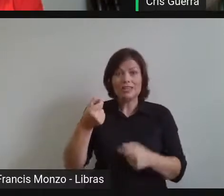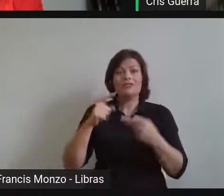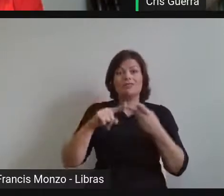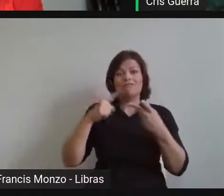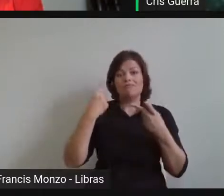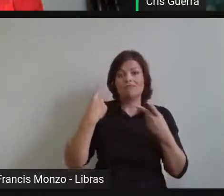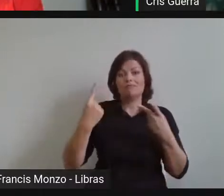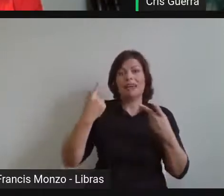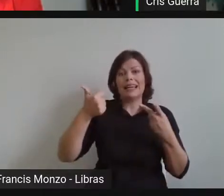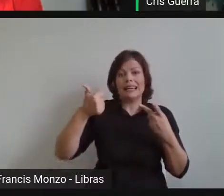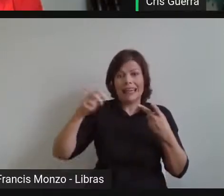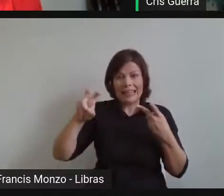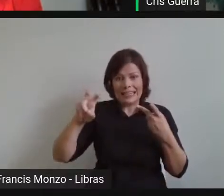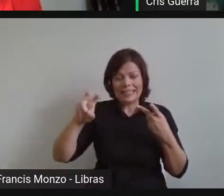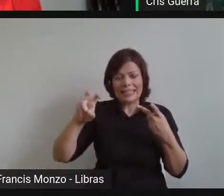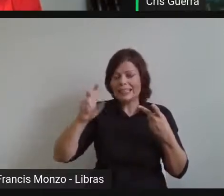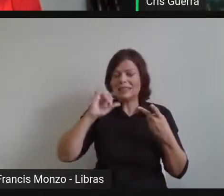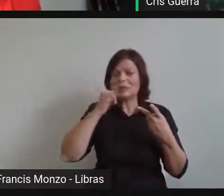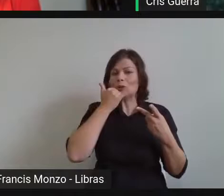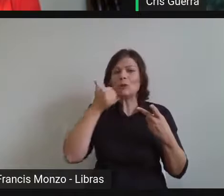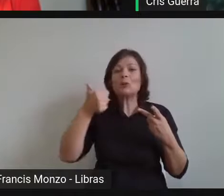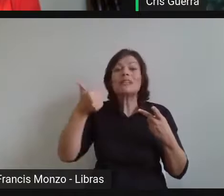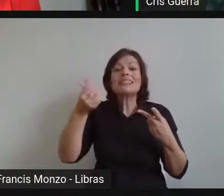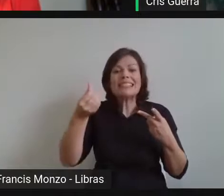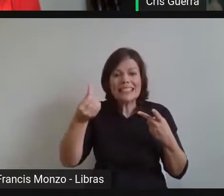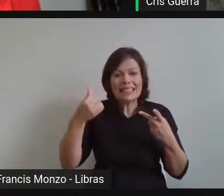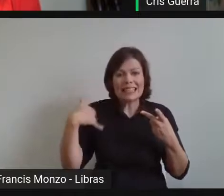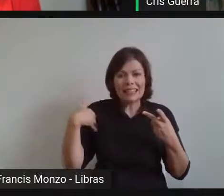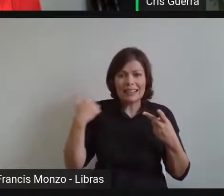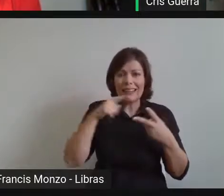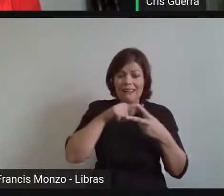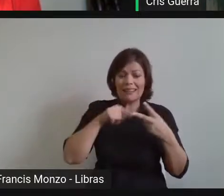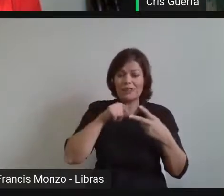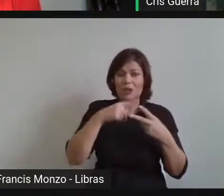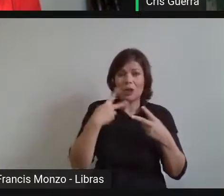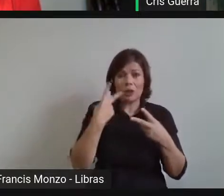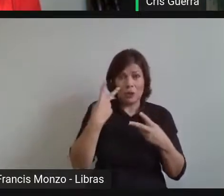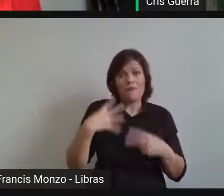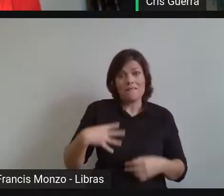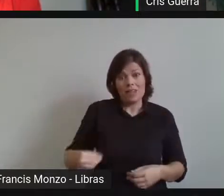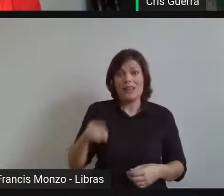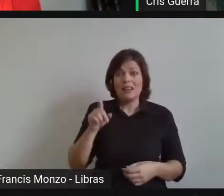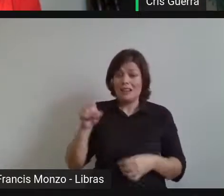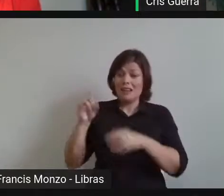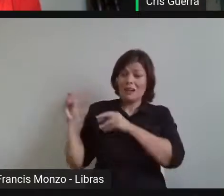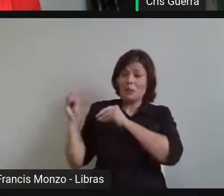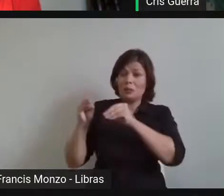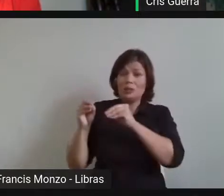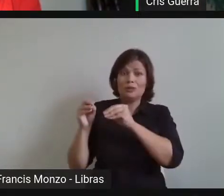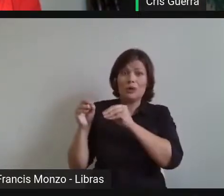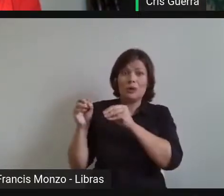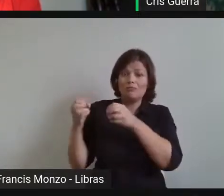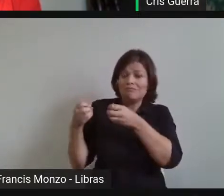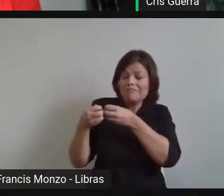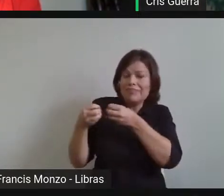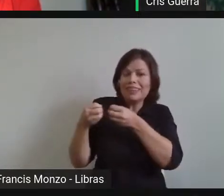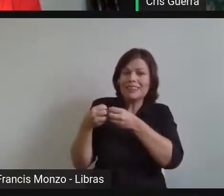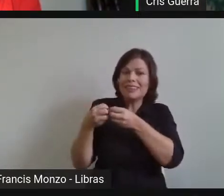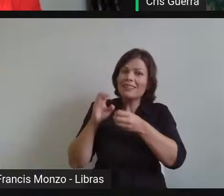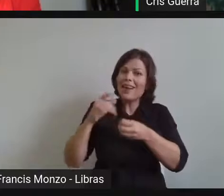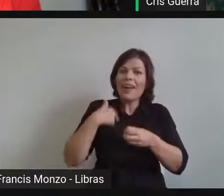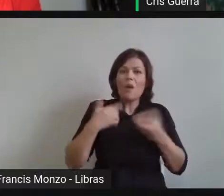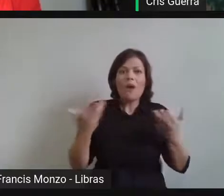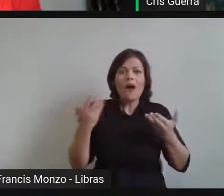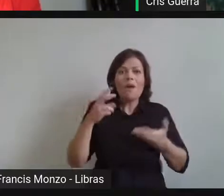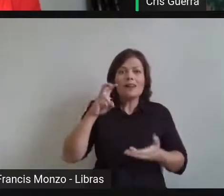uma de 16, já fez 16. Então, assim, eu com 50 anos, tô finalmente formando a minha família grande, que